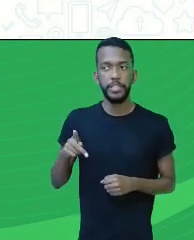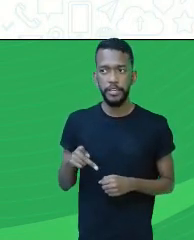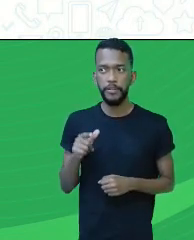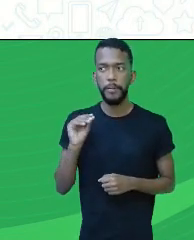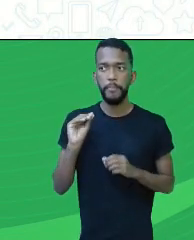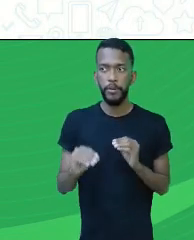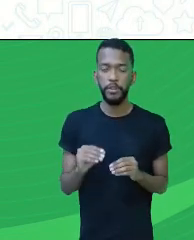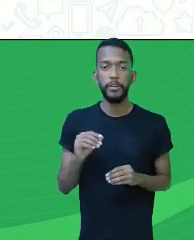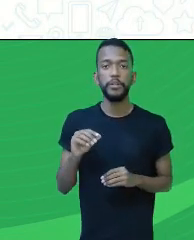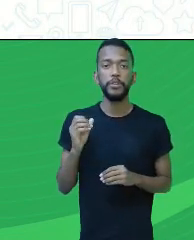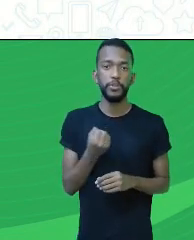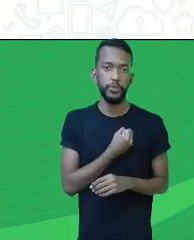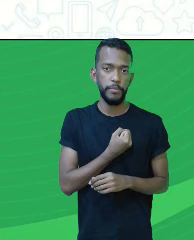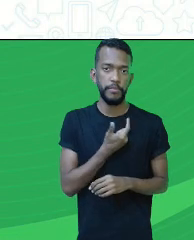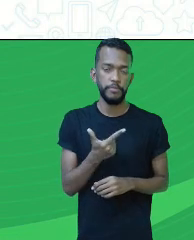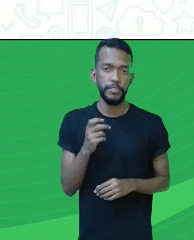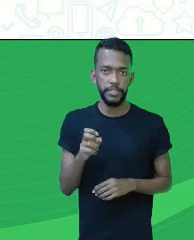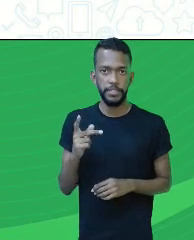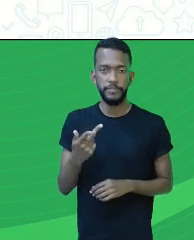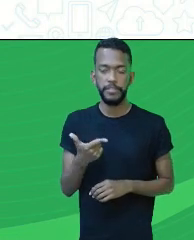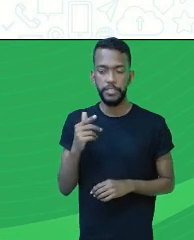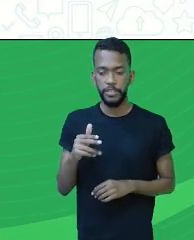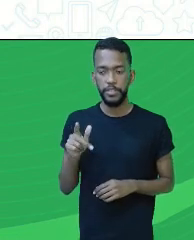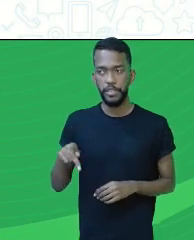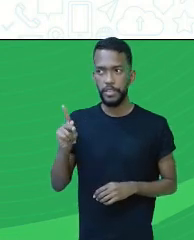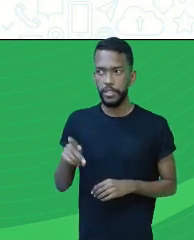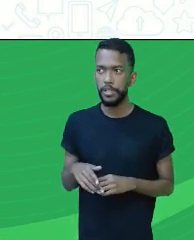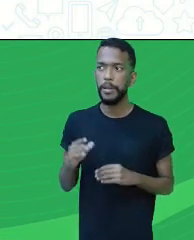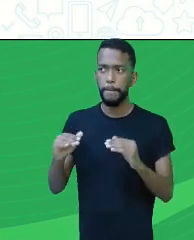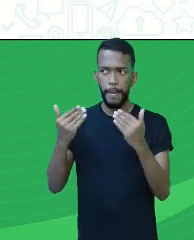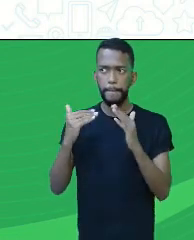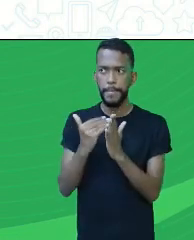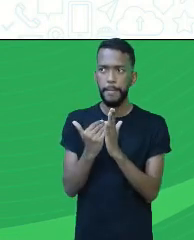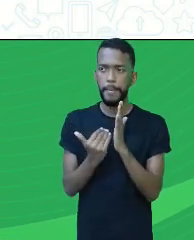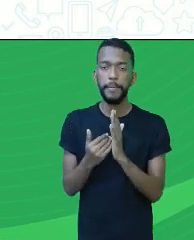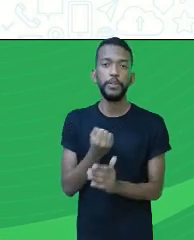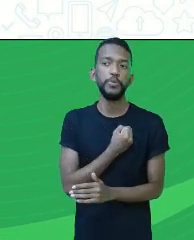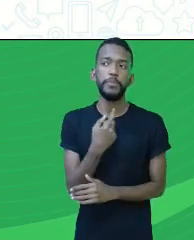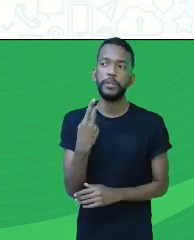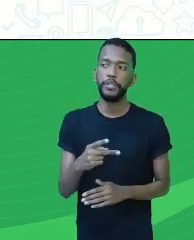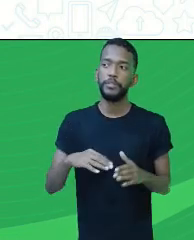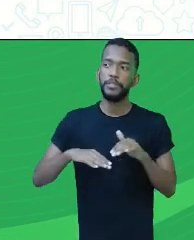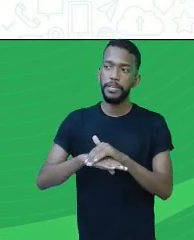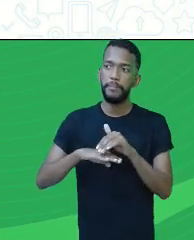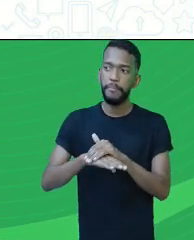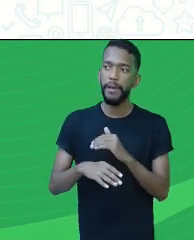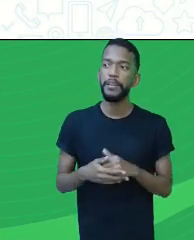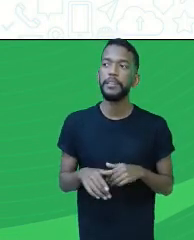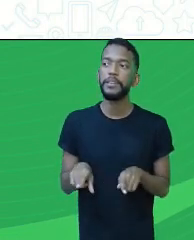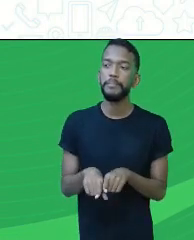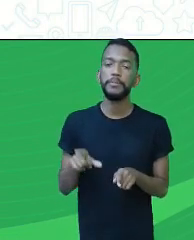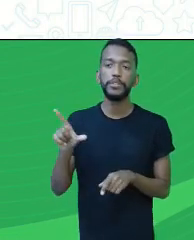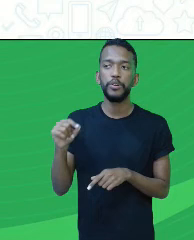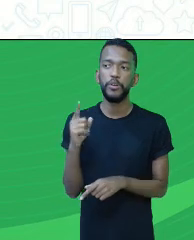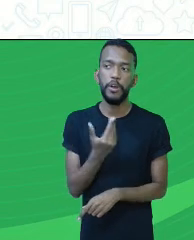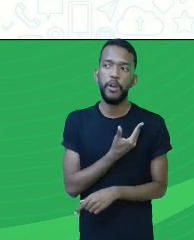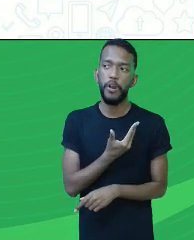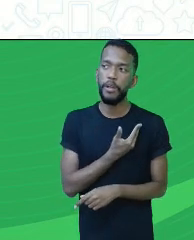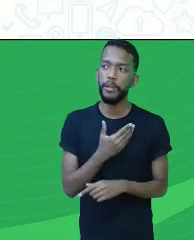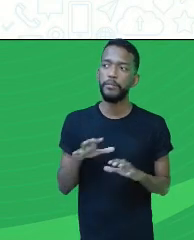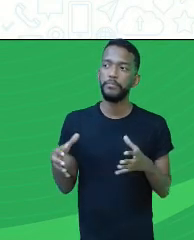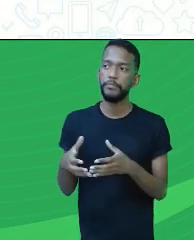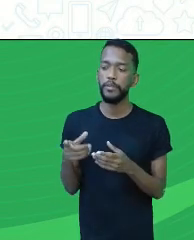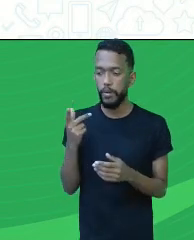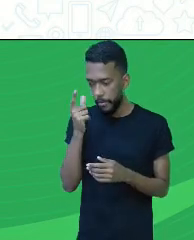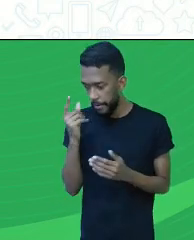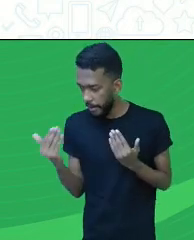coloca, bota o numeral 25 e bota 25 quilos, e assim vai. E o número do seu sapato, E depois, escolha um colega ou uma